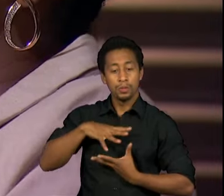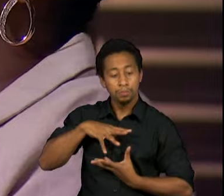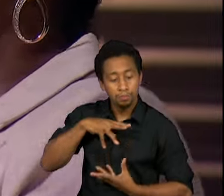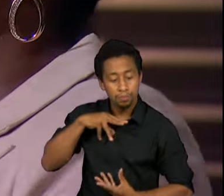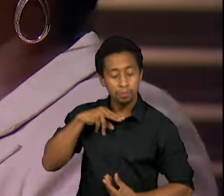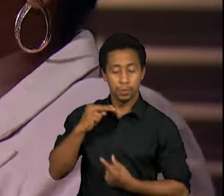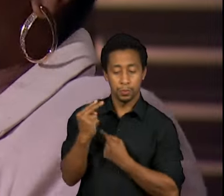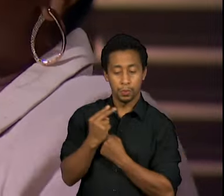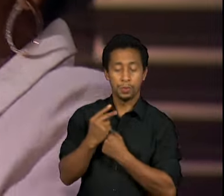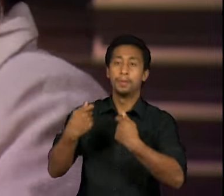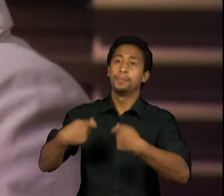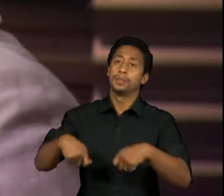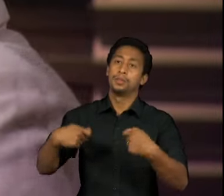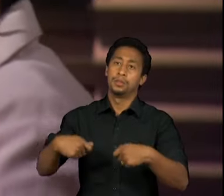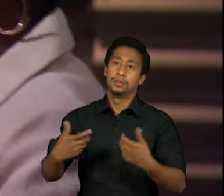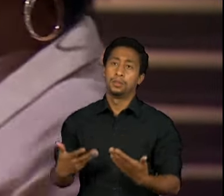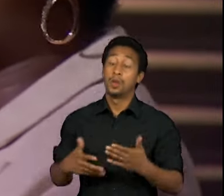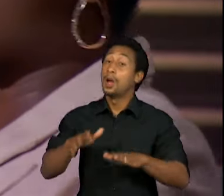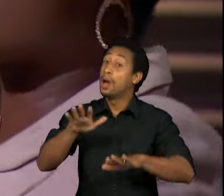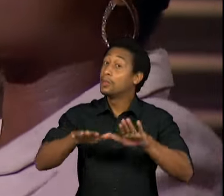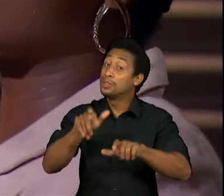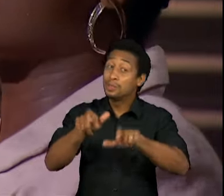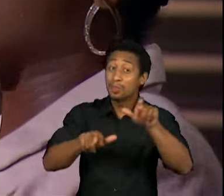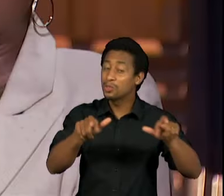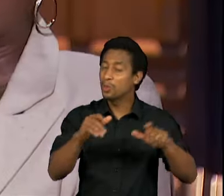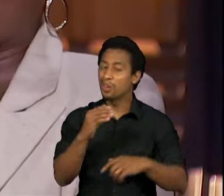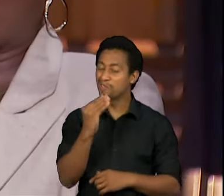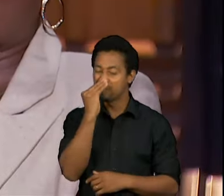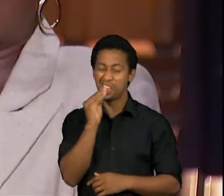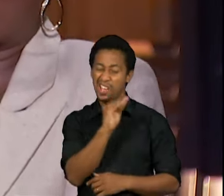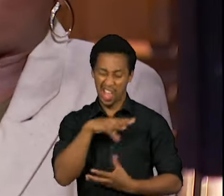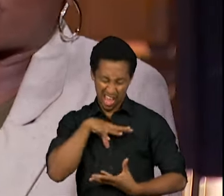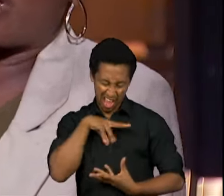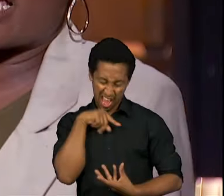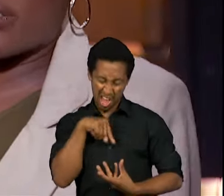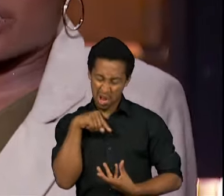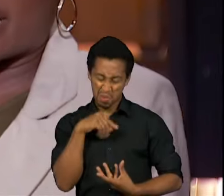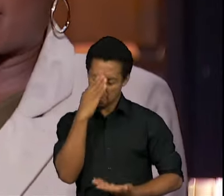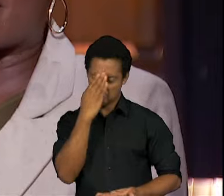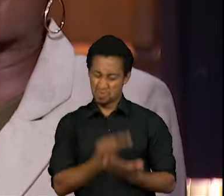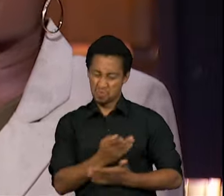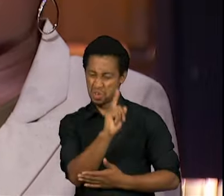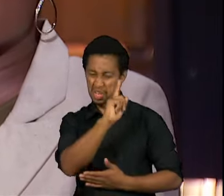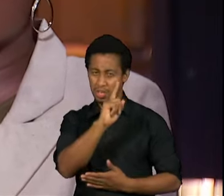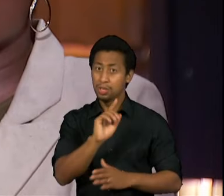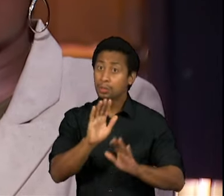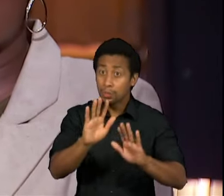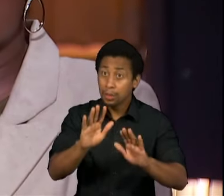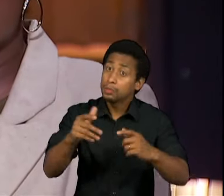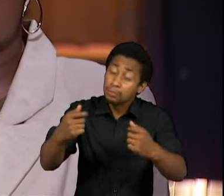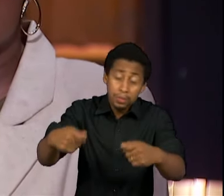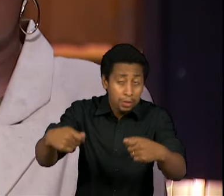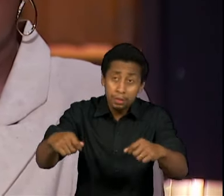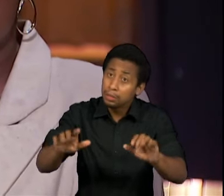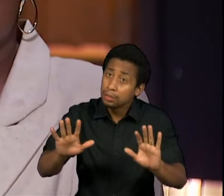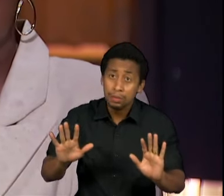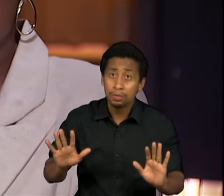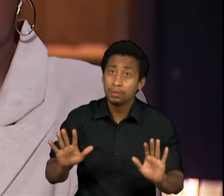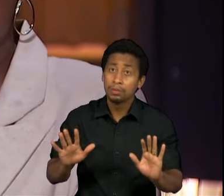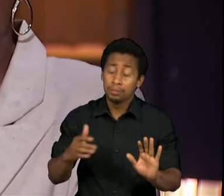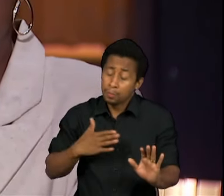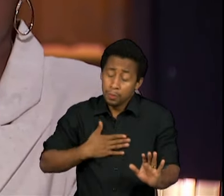dimensão que é muito legado às vezes vai ser o Sofia o cartesianismo e eu falo gente os escolásticos né a gente tem que ler São Tomás de Aquino Santo